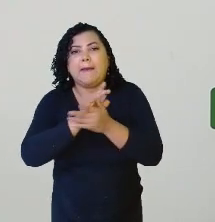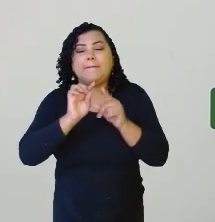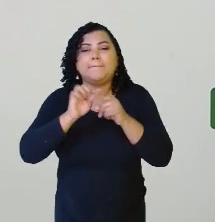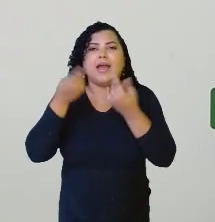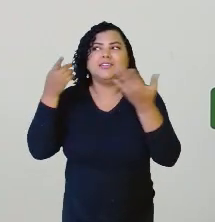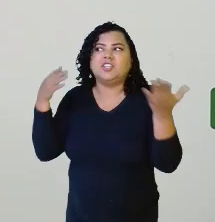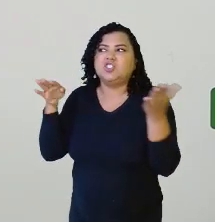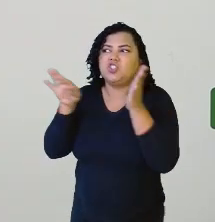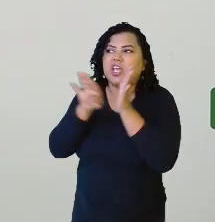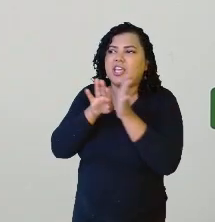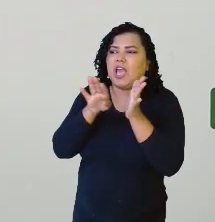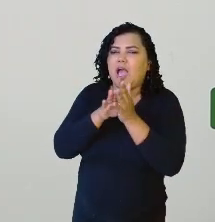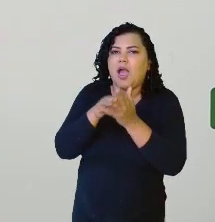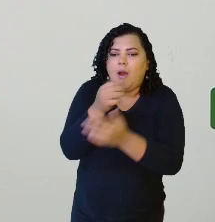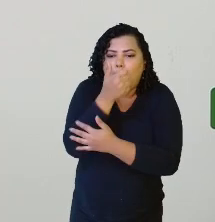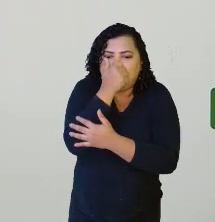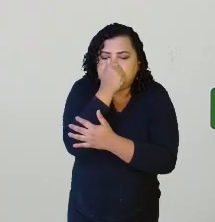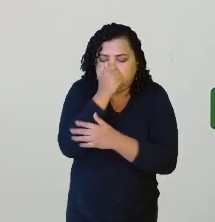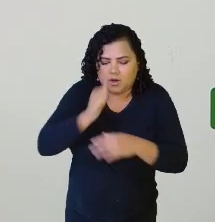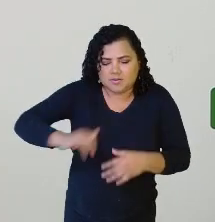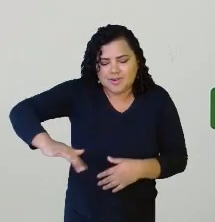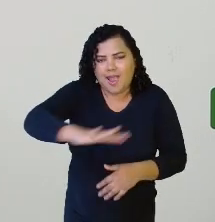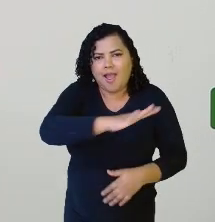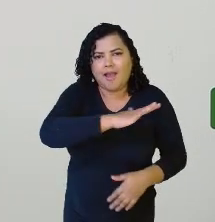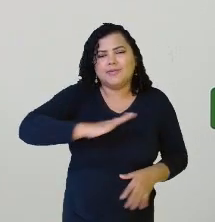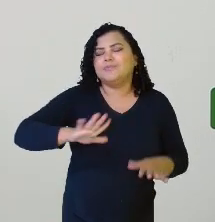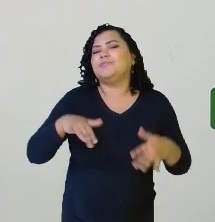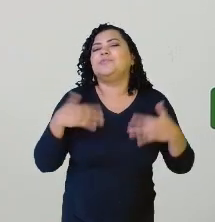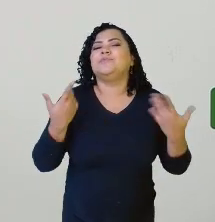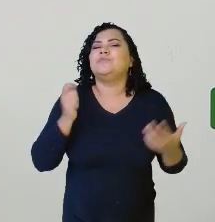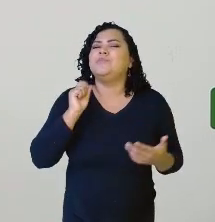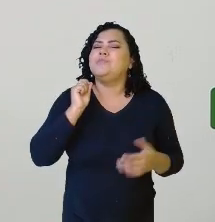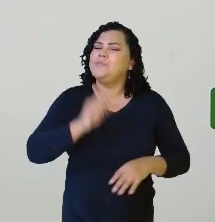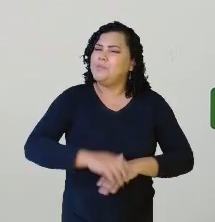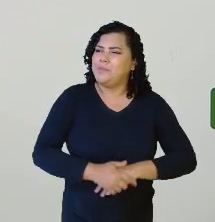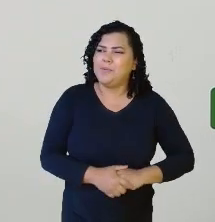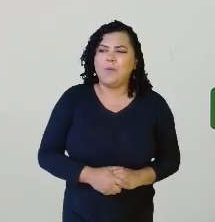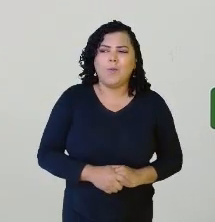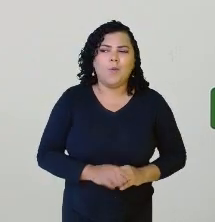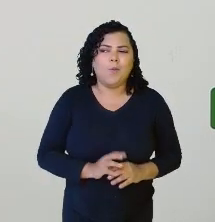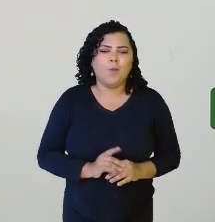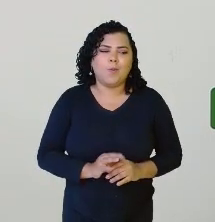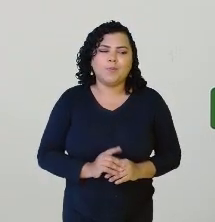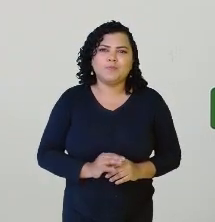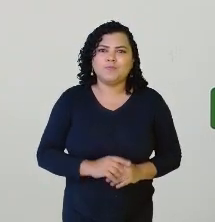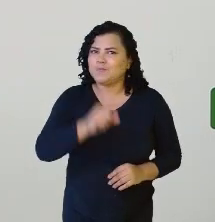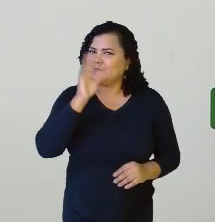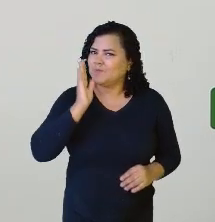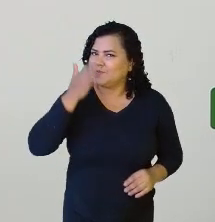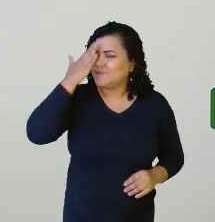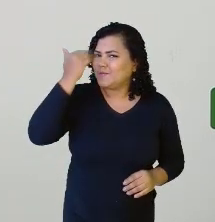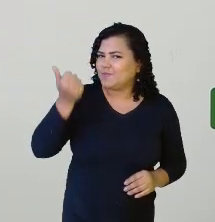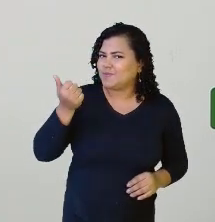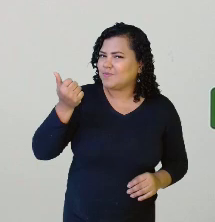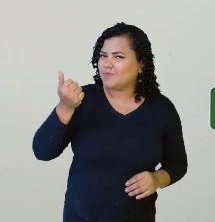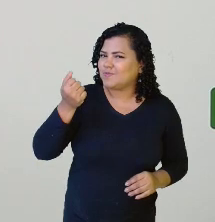nenhum, mas que quando aparece, toma conta de todo o espaço. E aí? Vocês já sabem o que